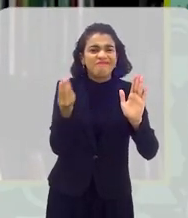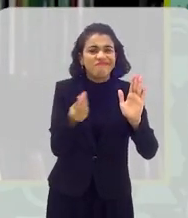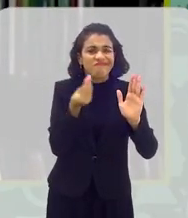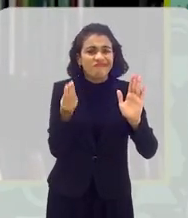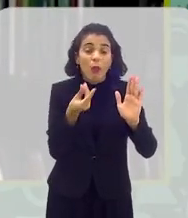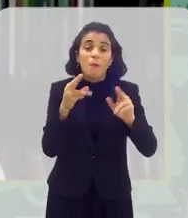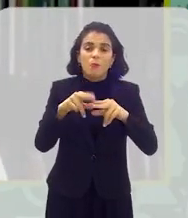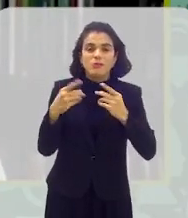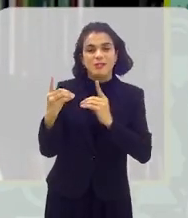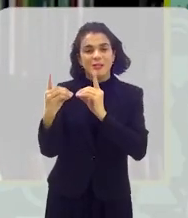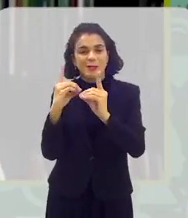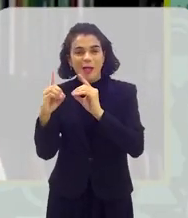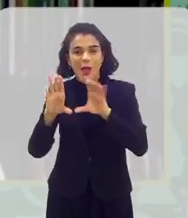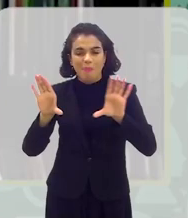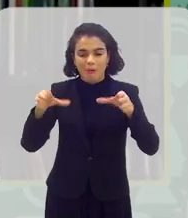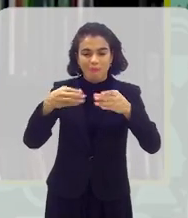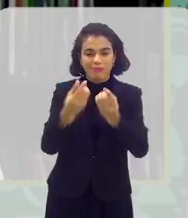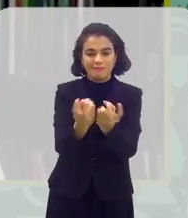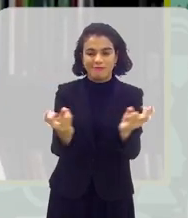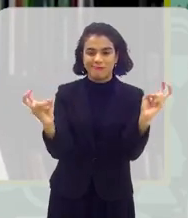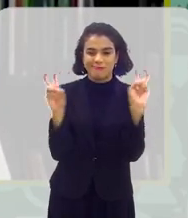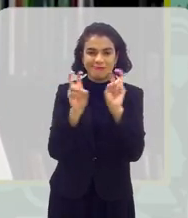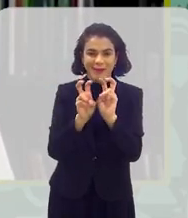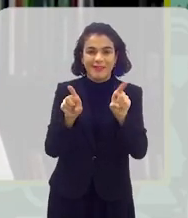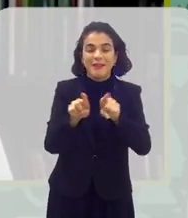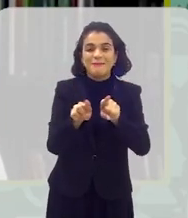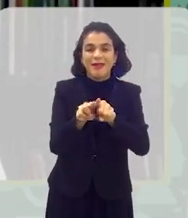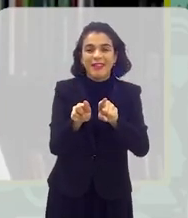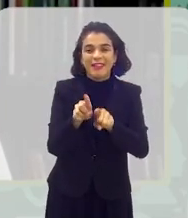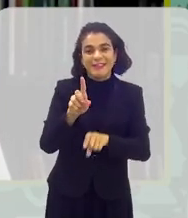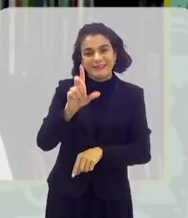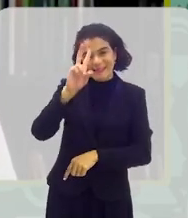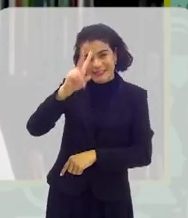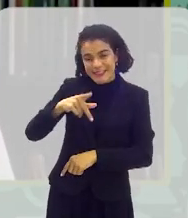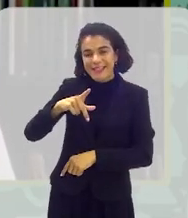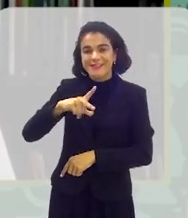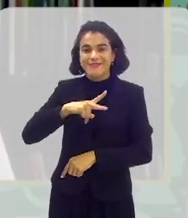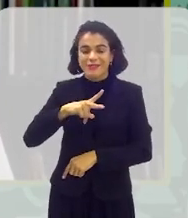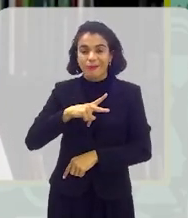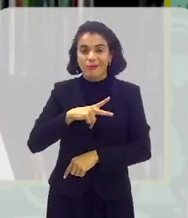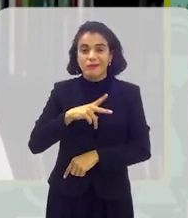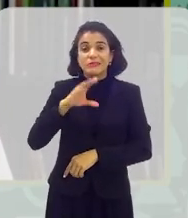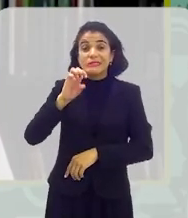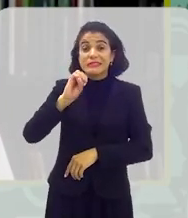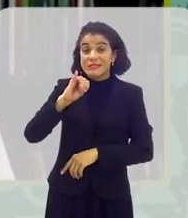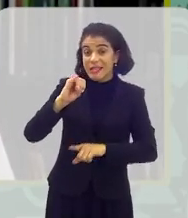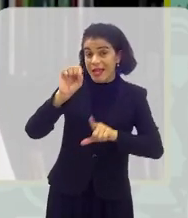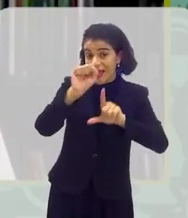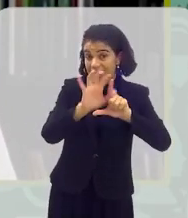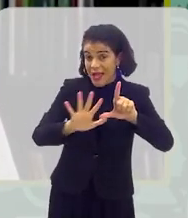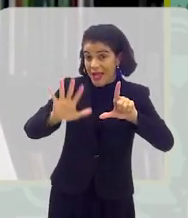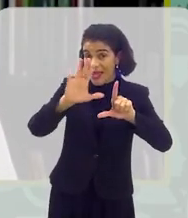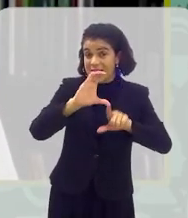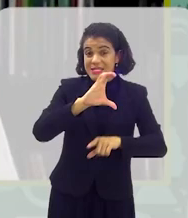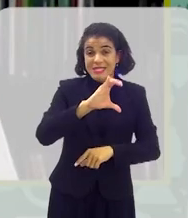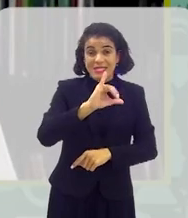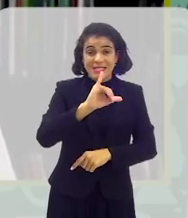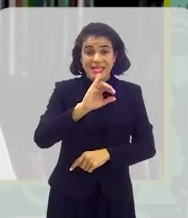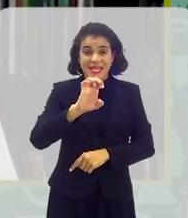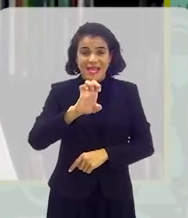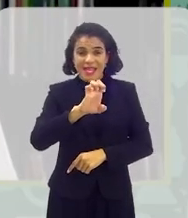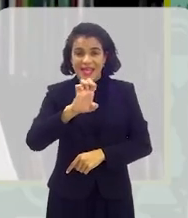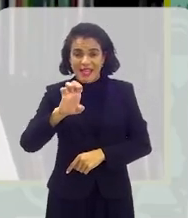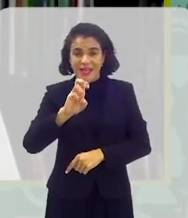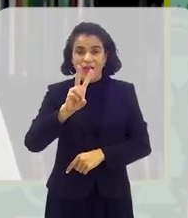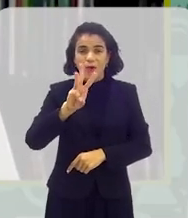ali né É por isso que tem dinâmica de grupo por isso que a entrevista individual e a nossa plataforma se é